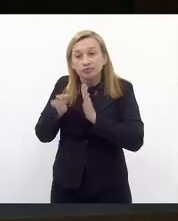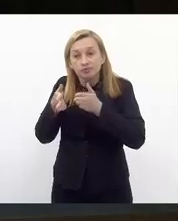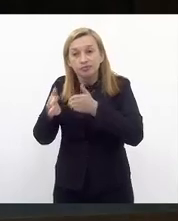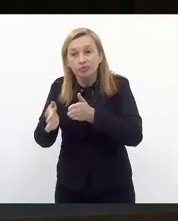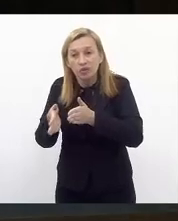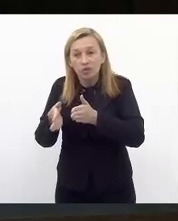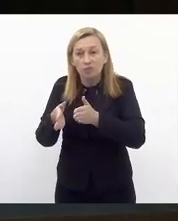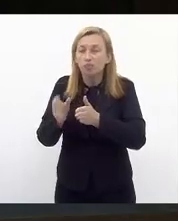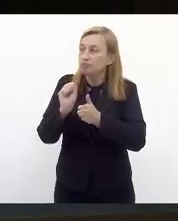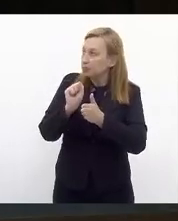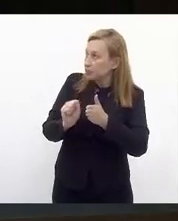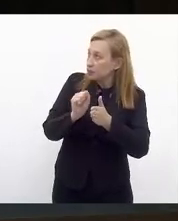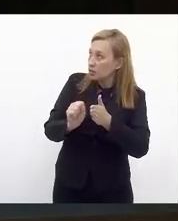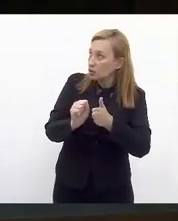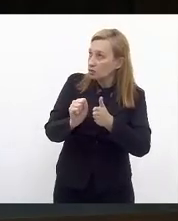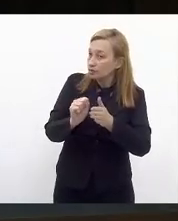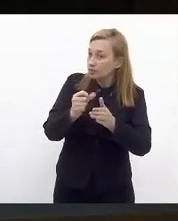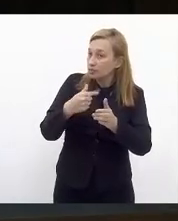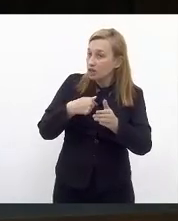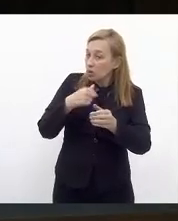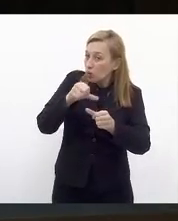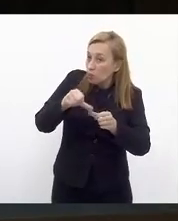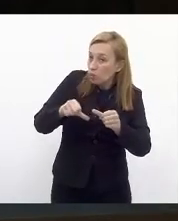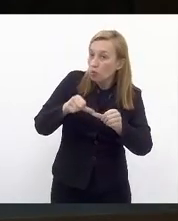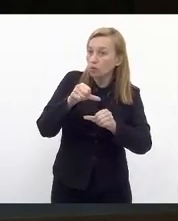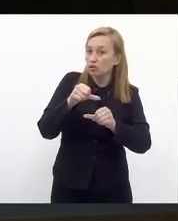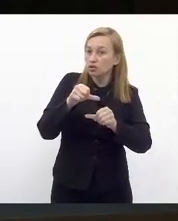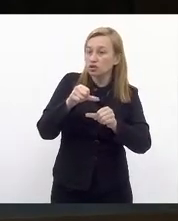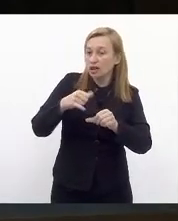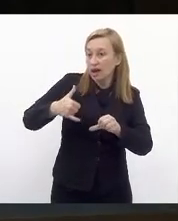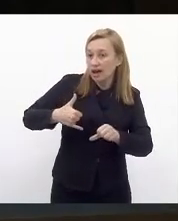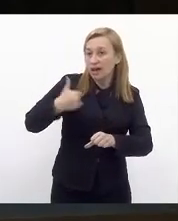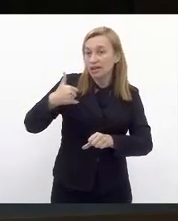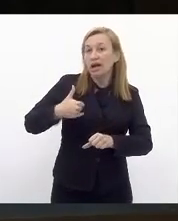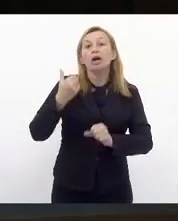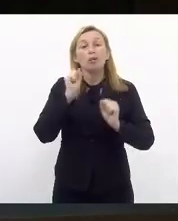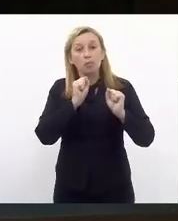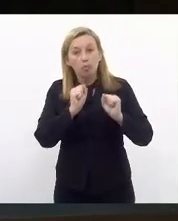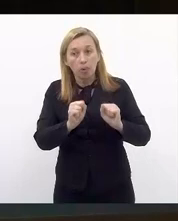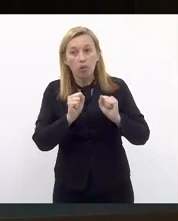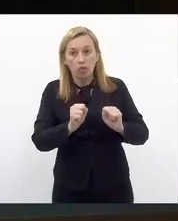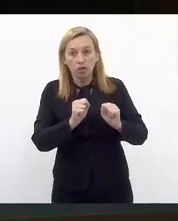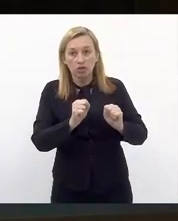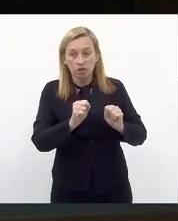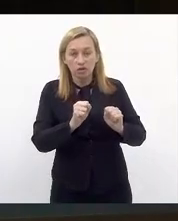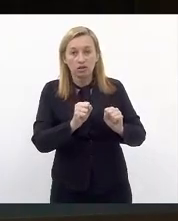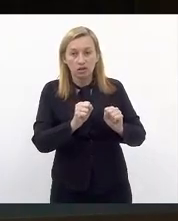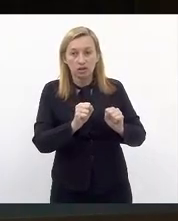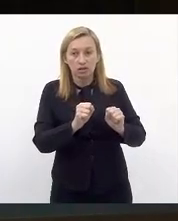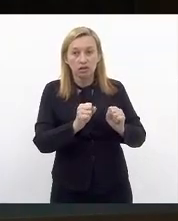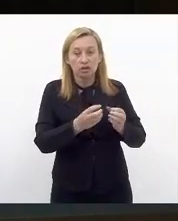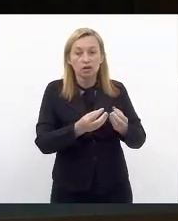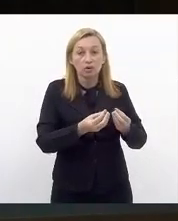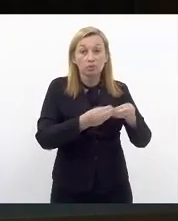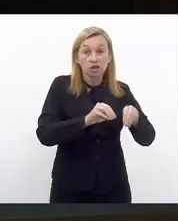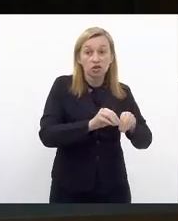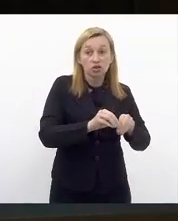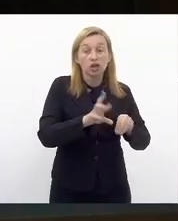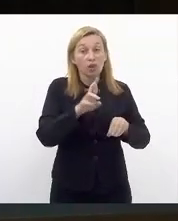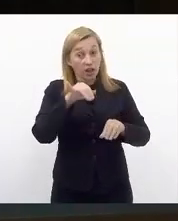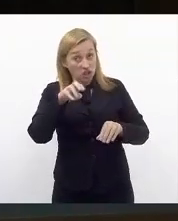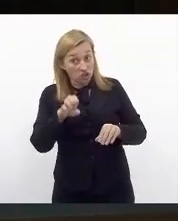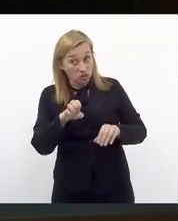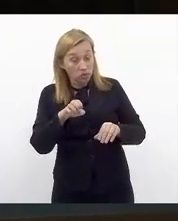algo que pode fazer com que um mude a idade isso pode me complicar na Adesão do regime então